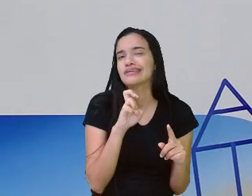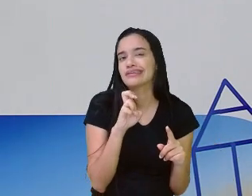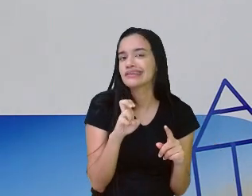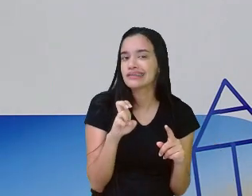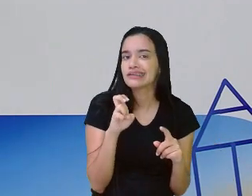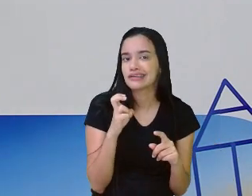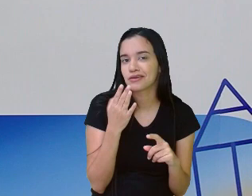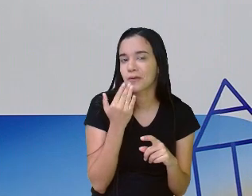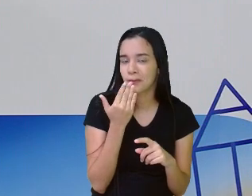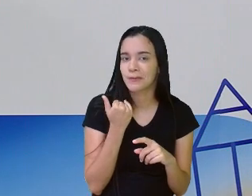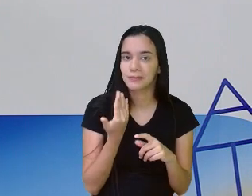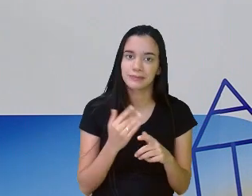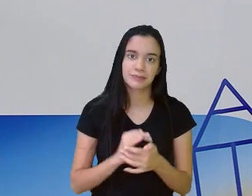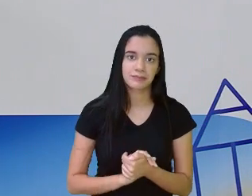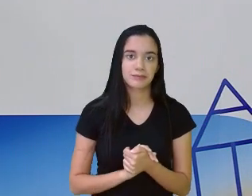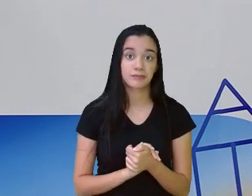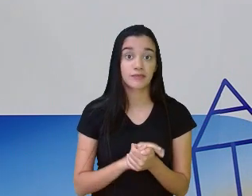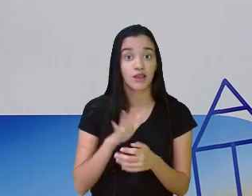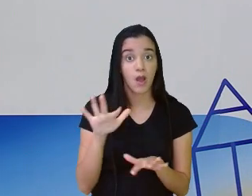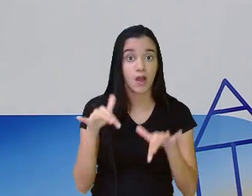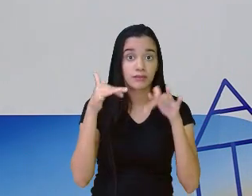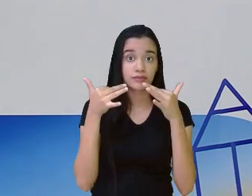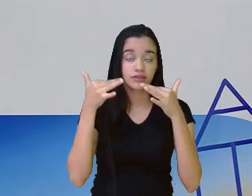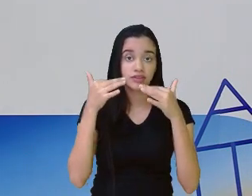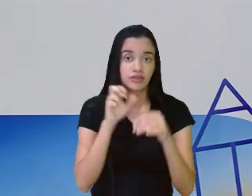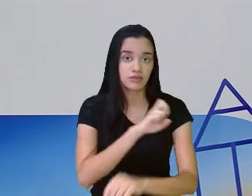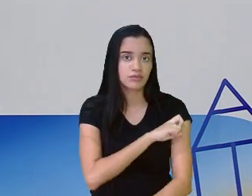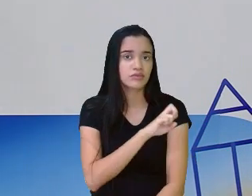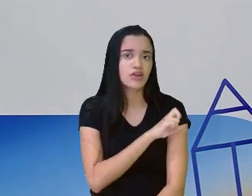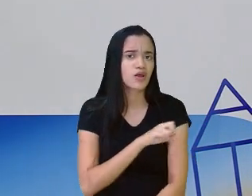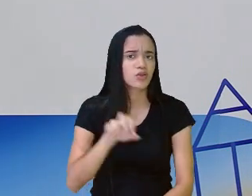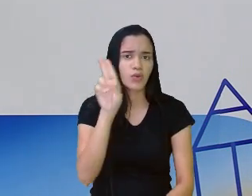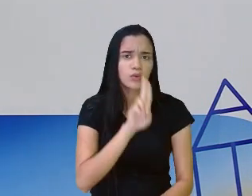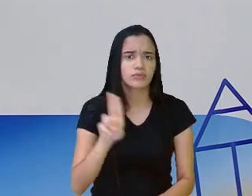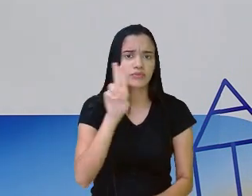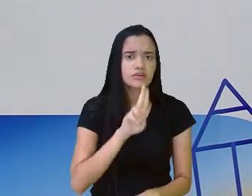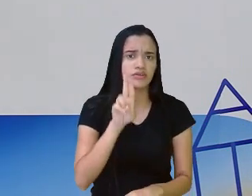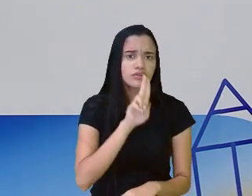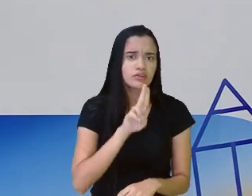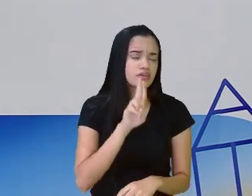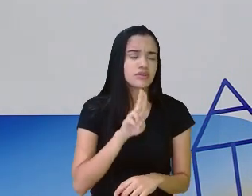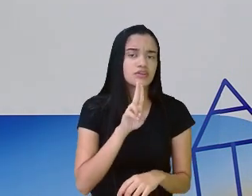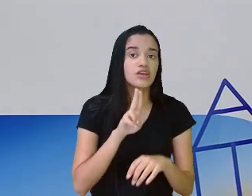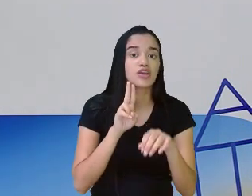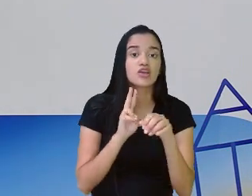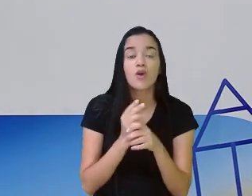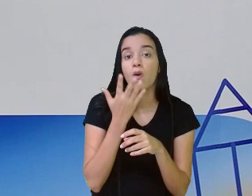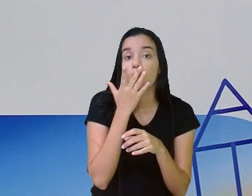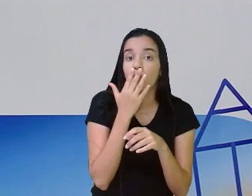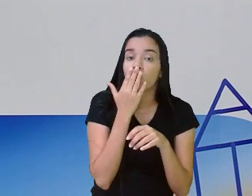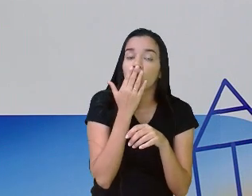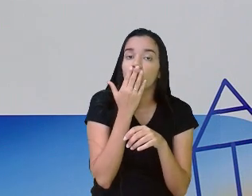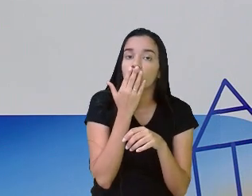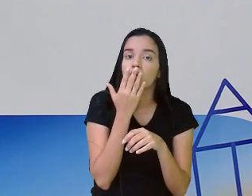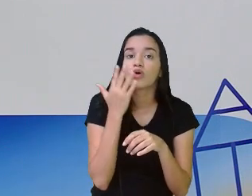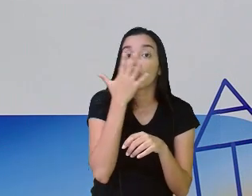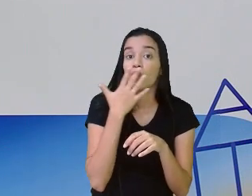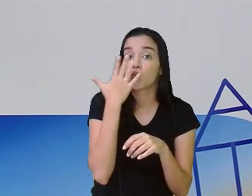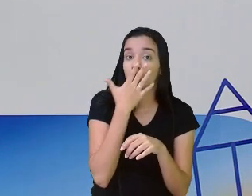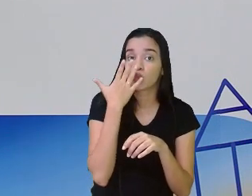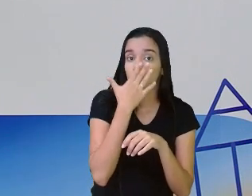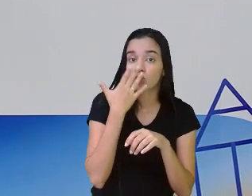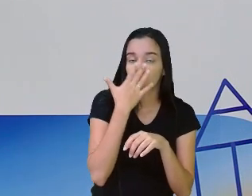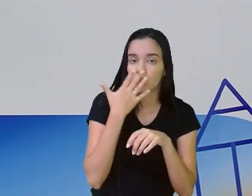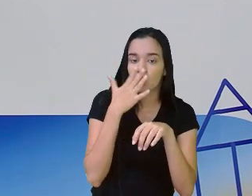encararia, né? Mas vamos lá. Preste atenção, quinto ano, eu não utilizei um brigadeiro para dividir. Imagina